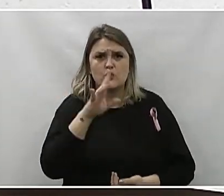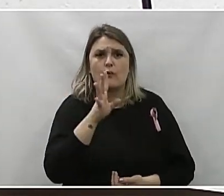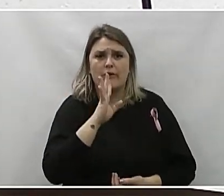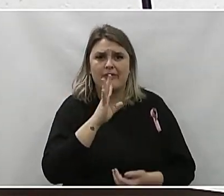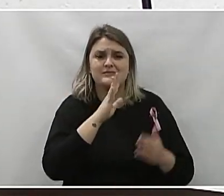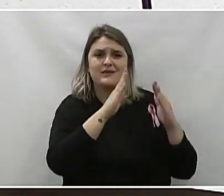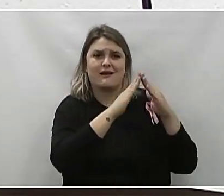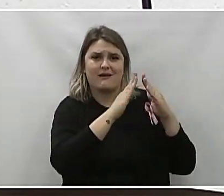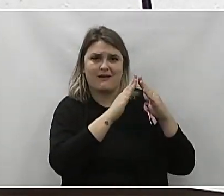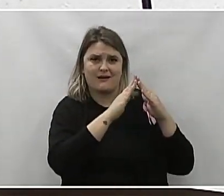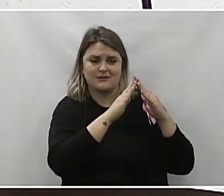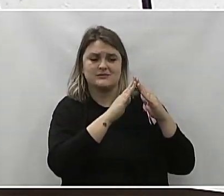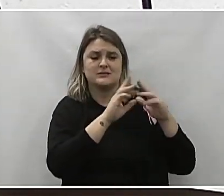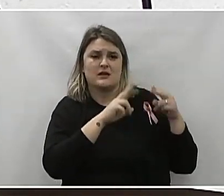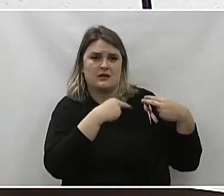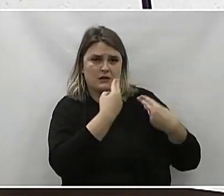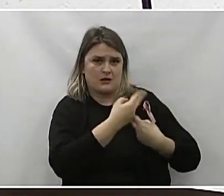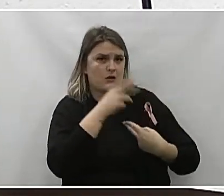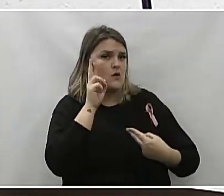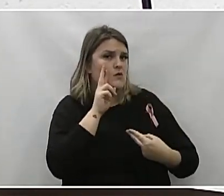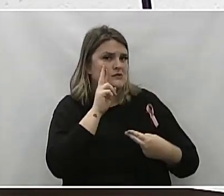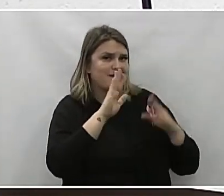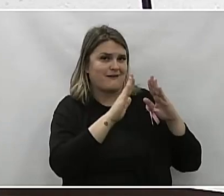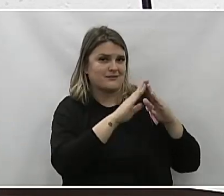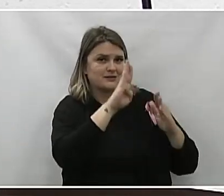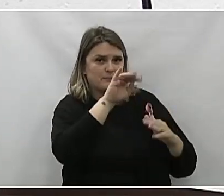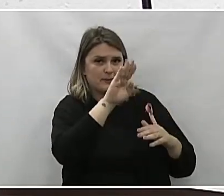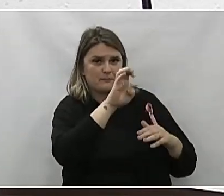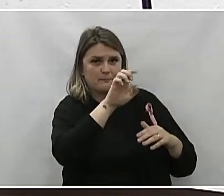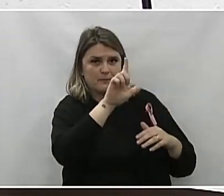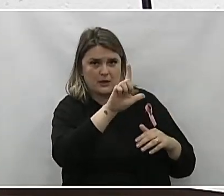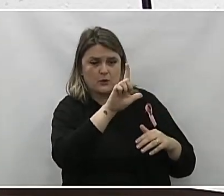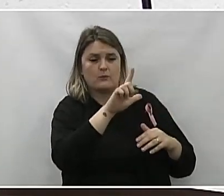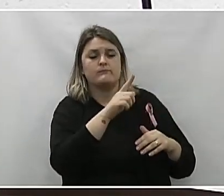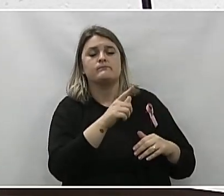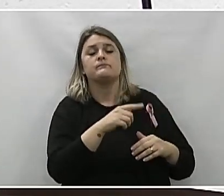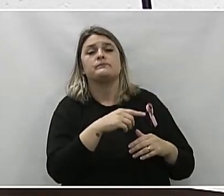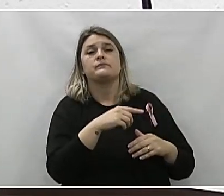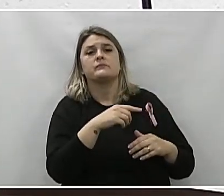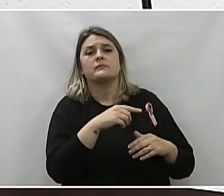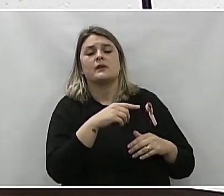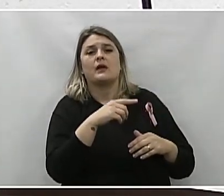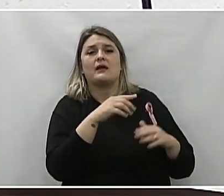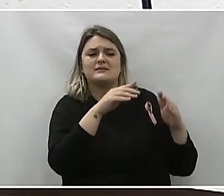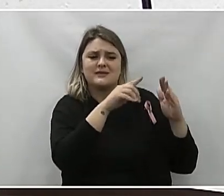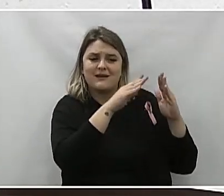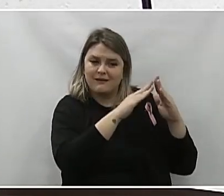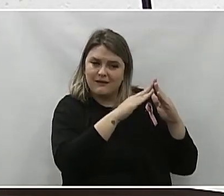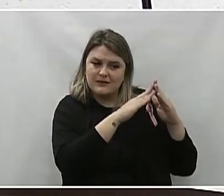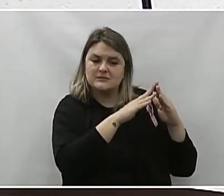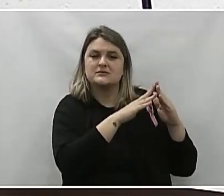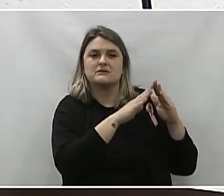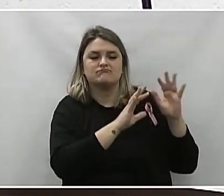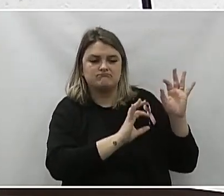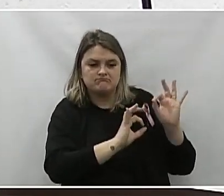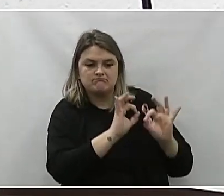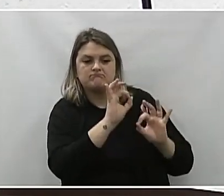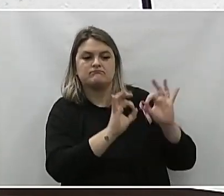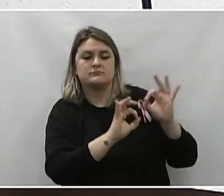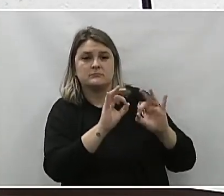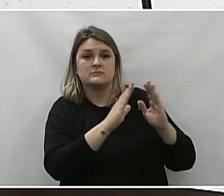quem não conhece fica aí o convite para conhecer ela tem uma casa que aos poucos ela tá